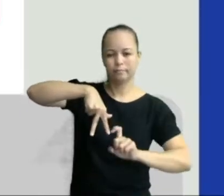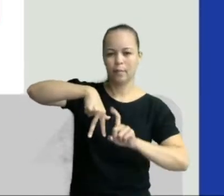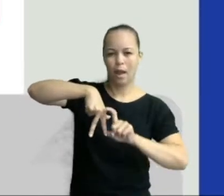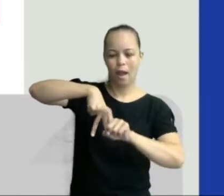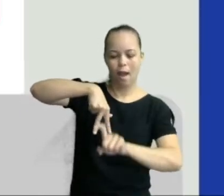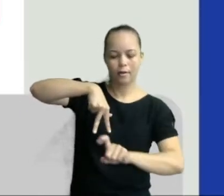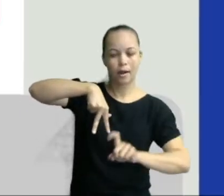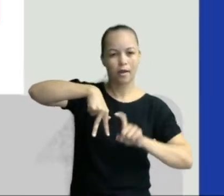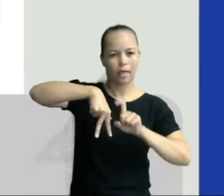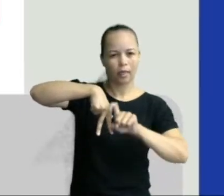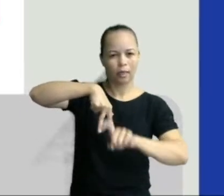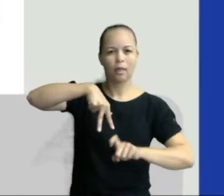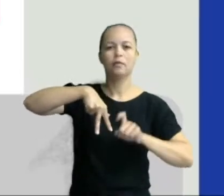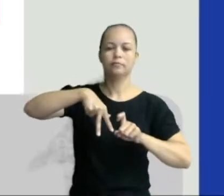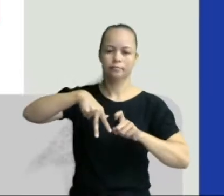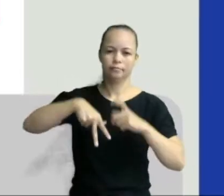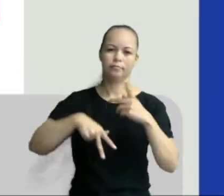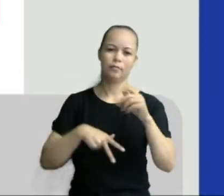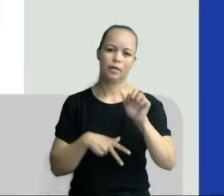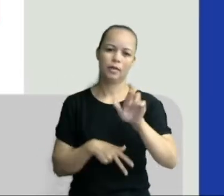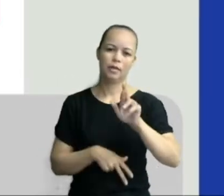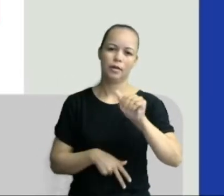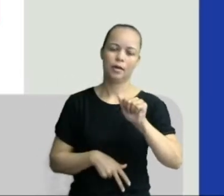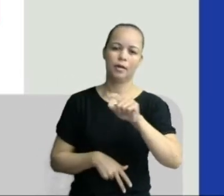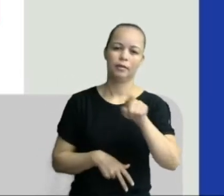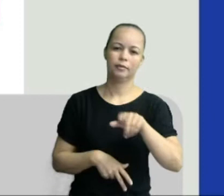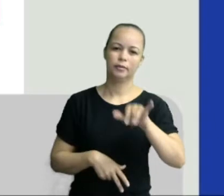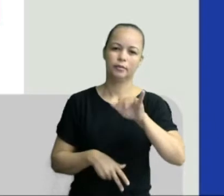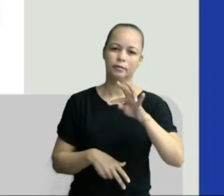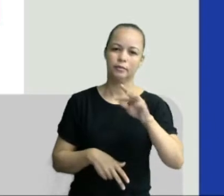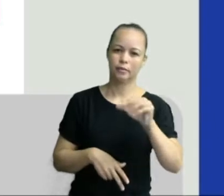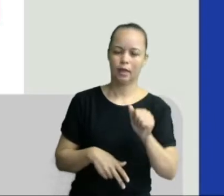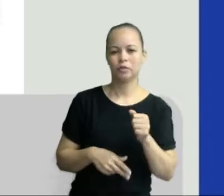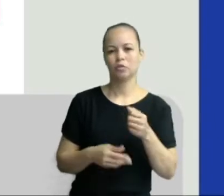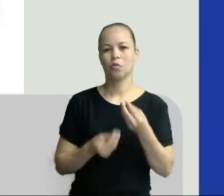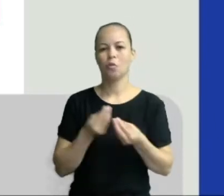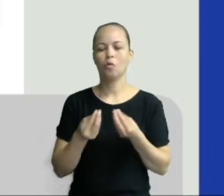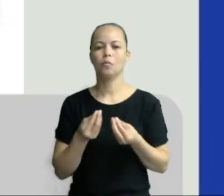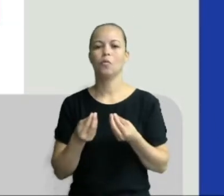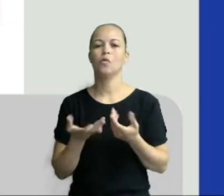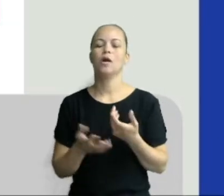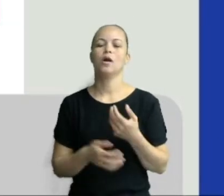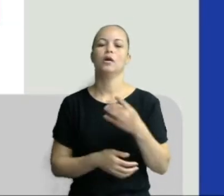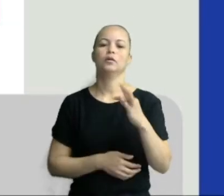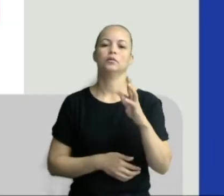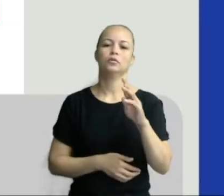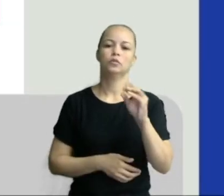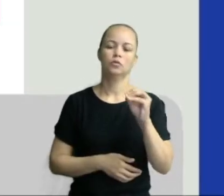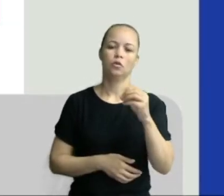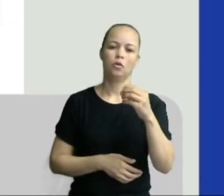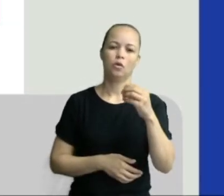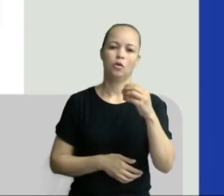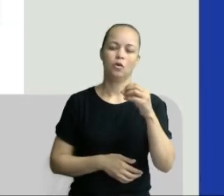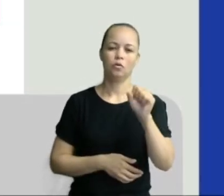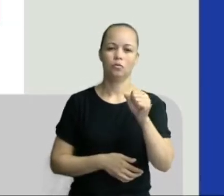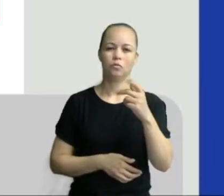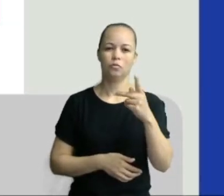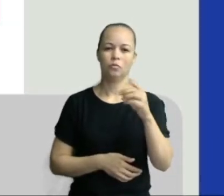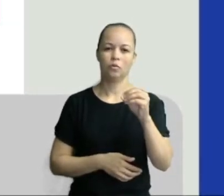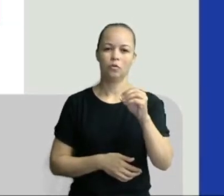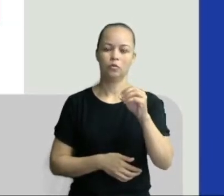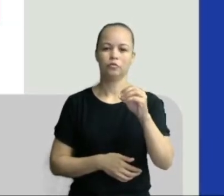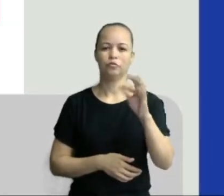locomotora. Um exemplo disso, a gente tem um exemplo por exemplo, da toxoplasmose, tá? Que ela é do tipo de locomoção